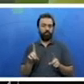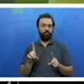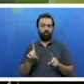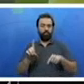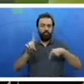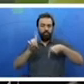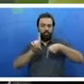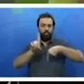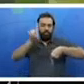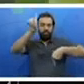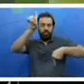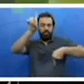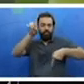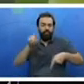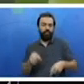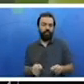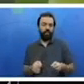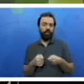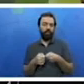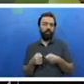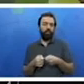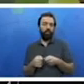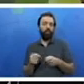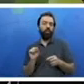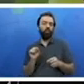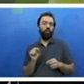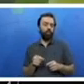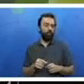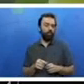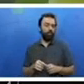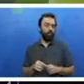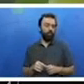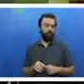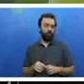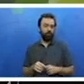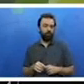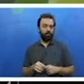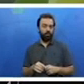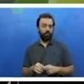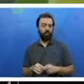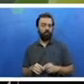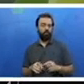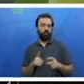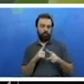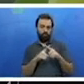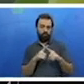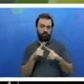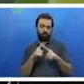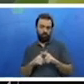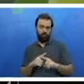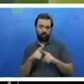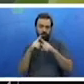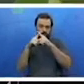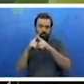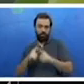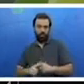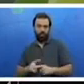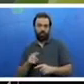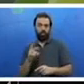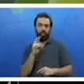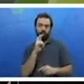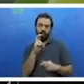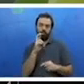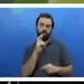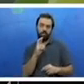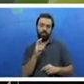Para ser inversamente, se eu multiplicar em cima e embaixo, tem que dar o mesmo resultado, ok?